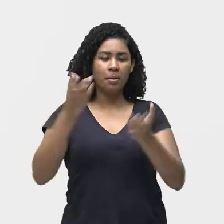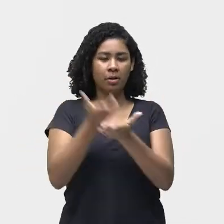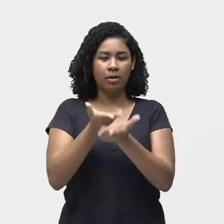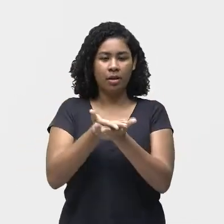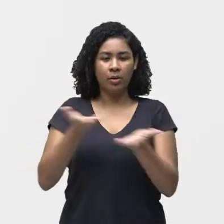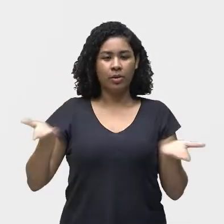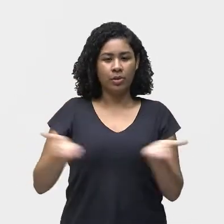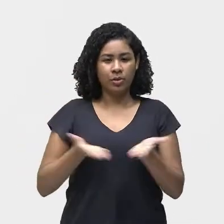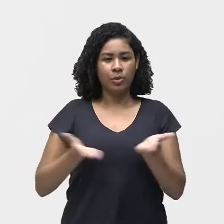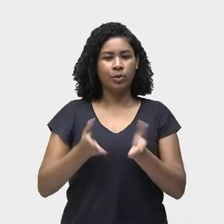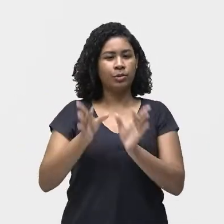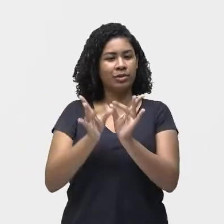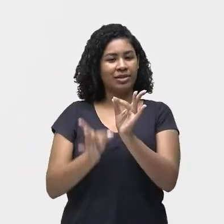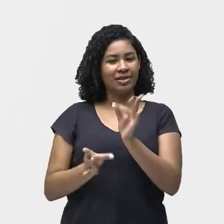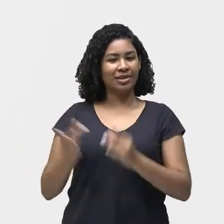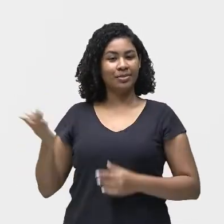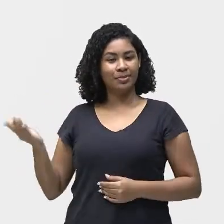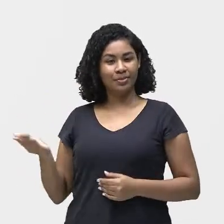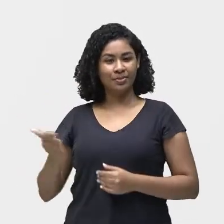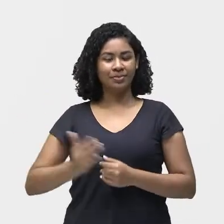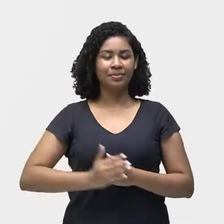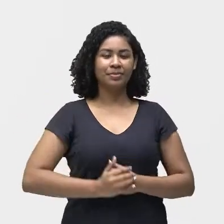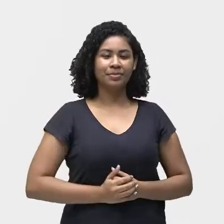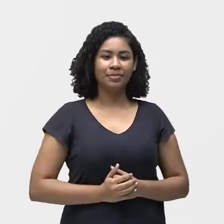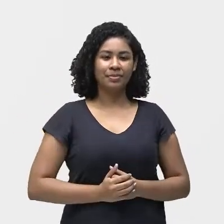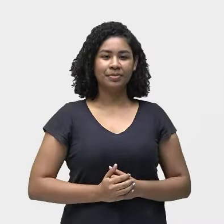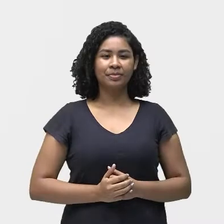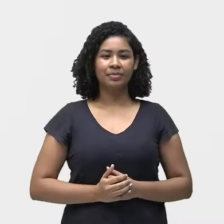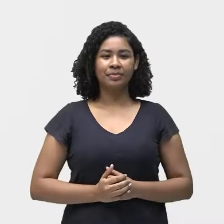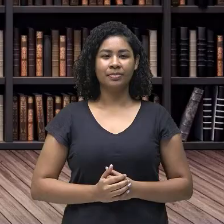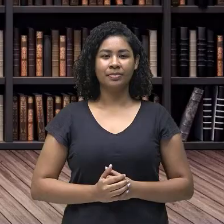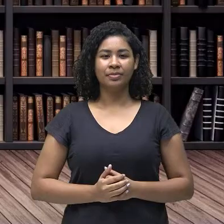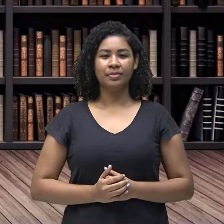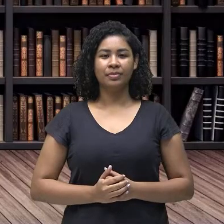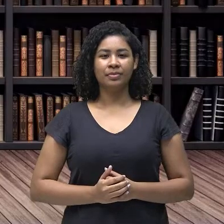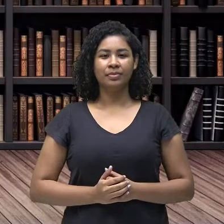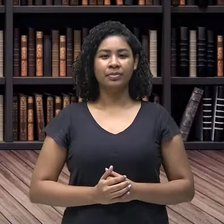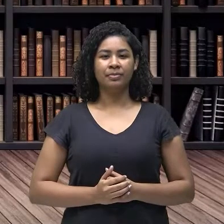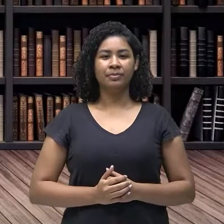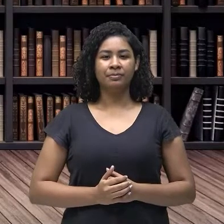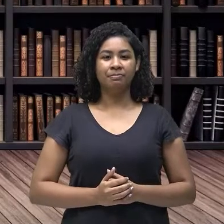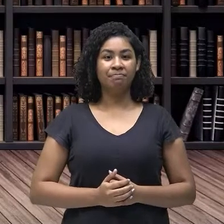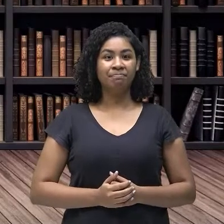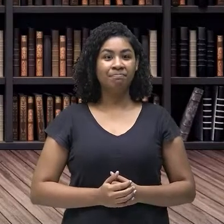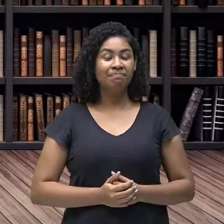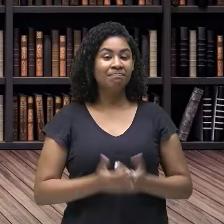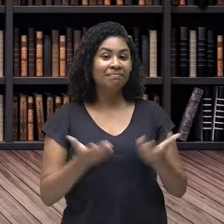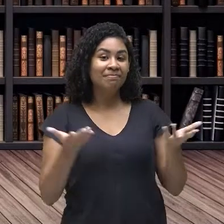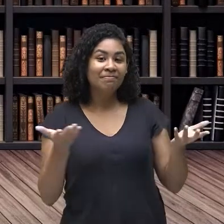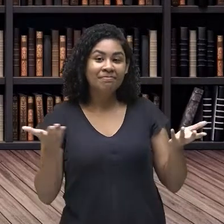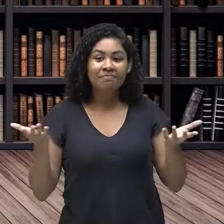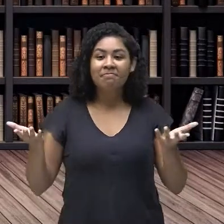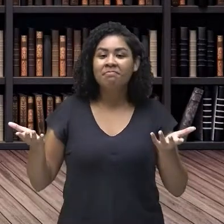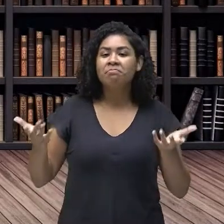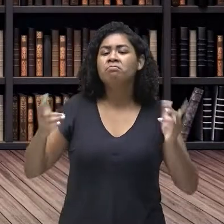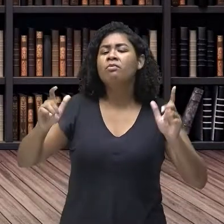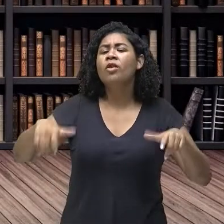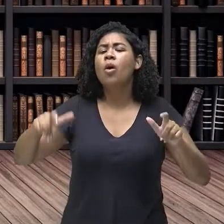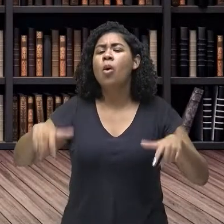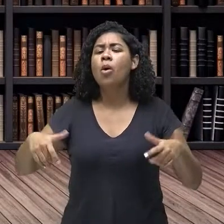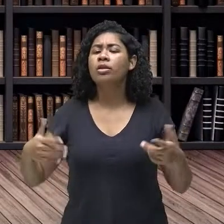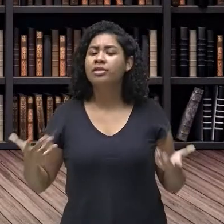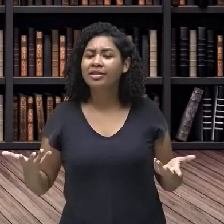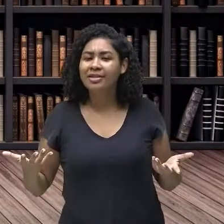nosso detalhamento da aula de hoje. Ok? Let's go! Então, olha só, gente, olha aqui onde eu estou,